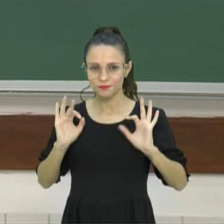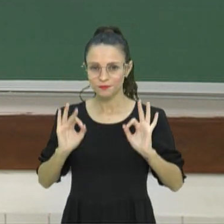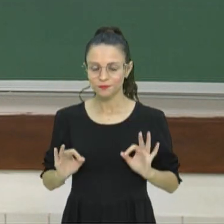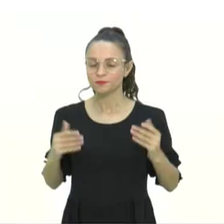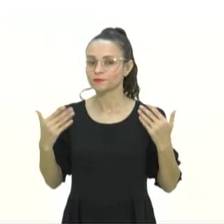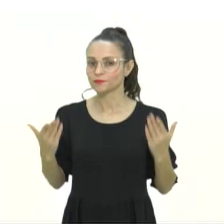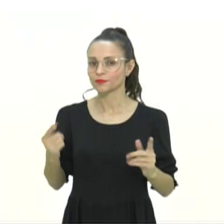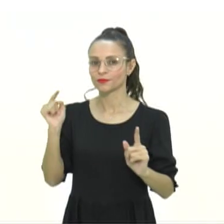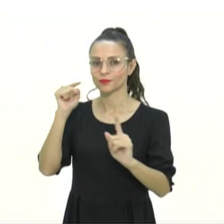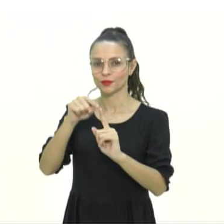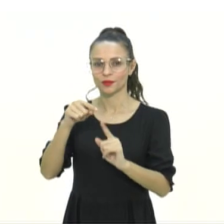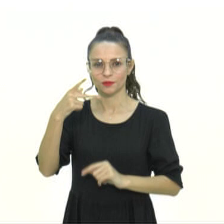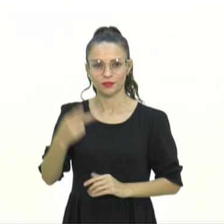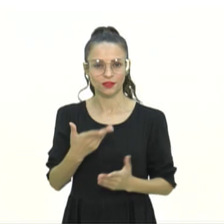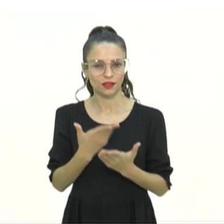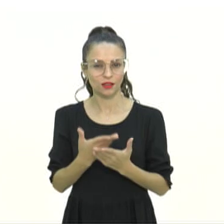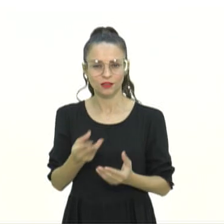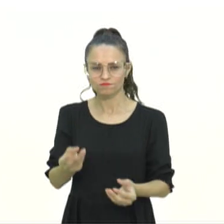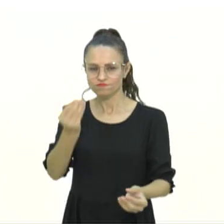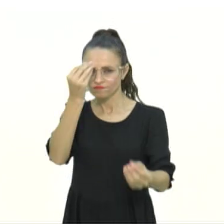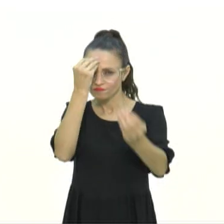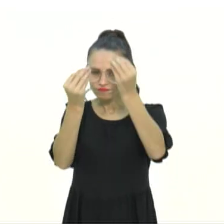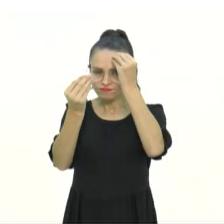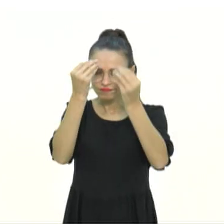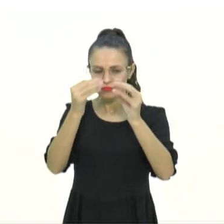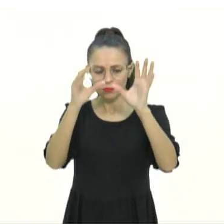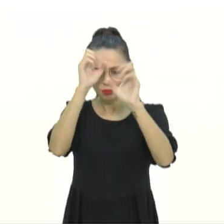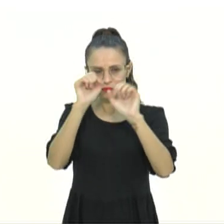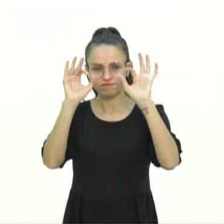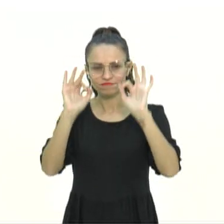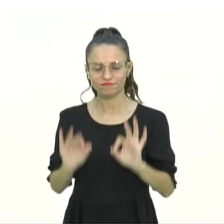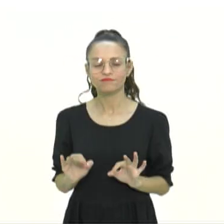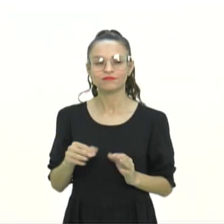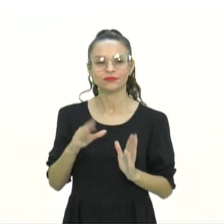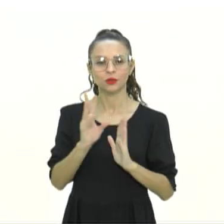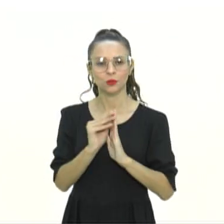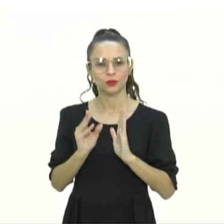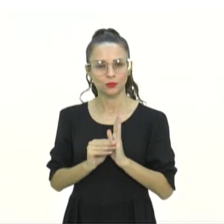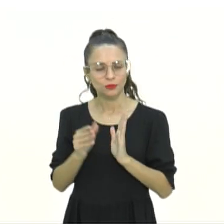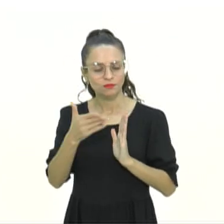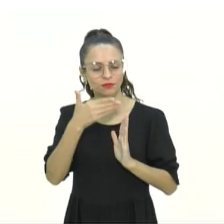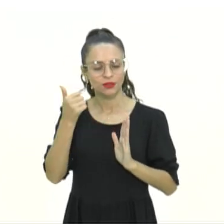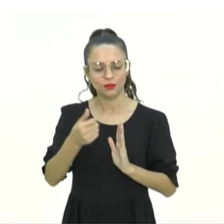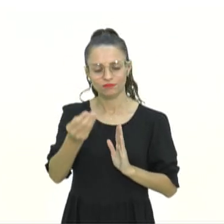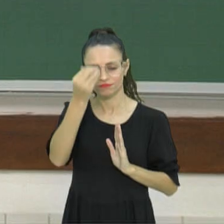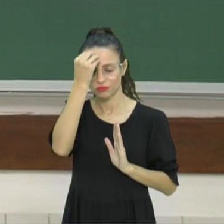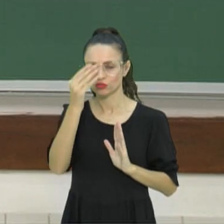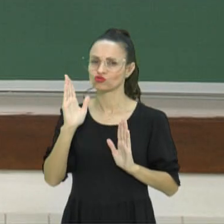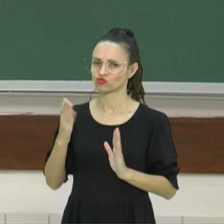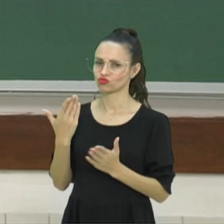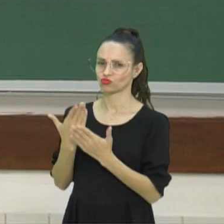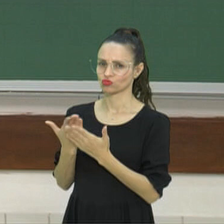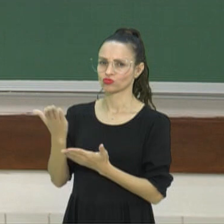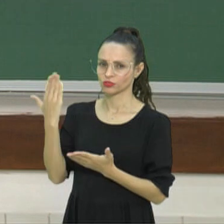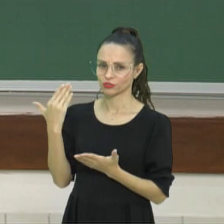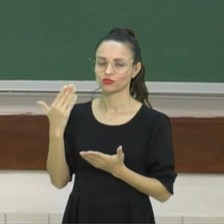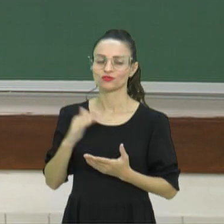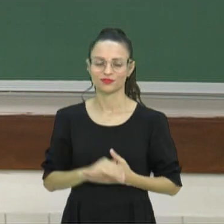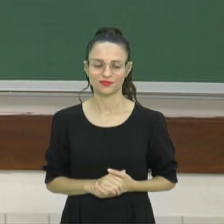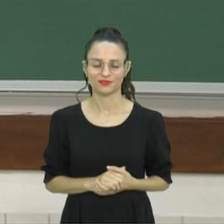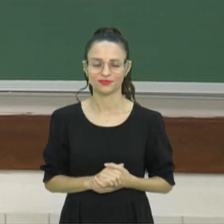o objetivo então é fixar esses conteúdos, ou fixar melhor, visto que nós já observamos uma